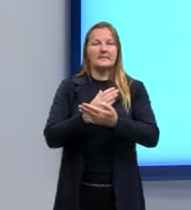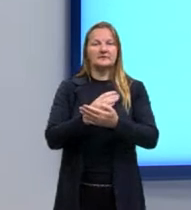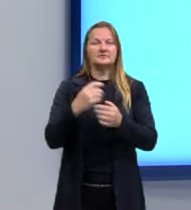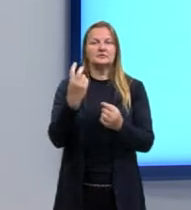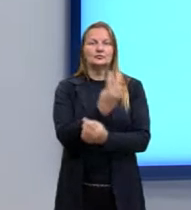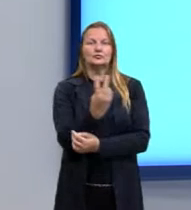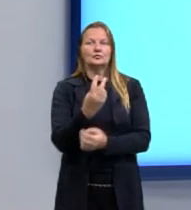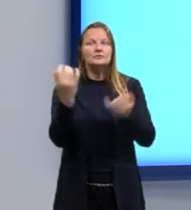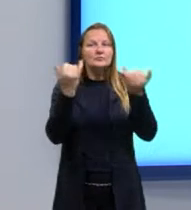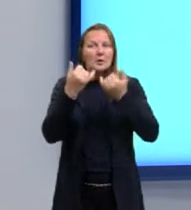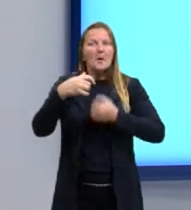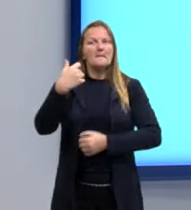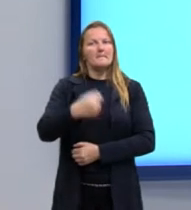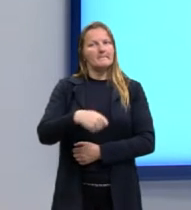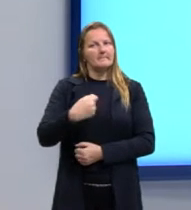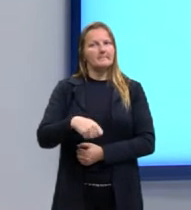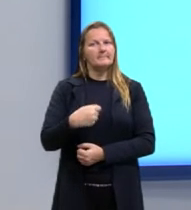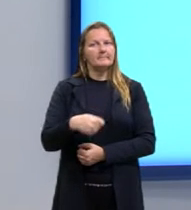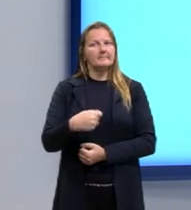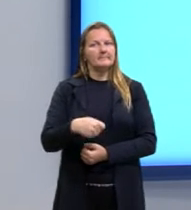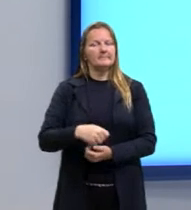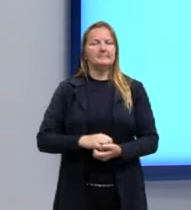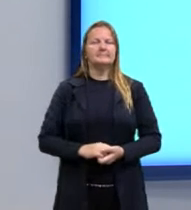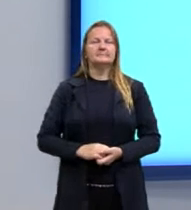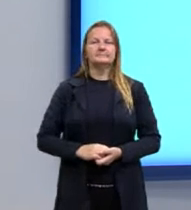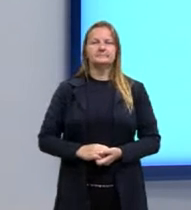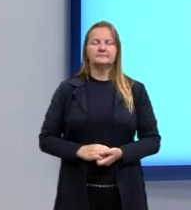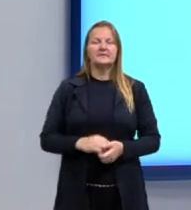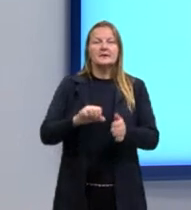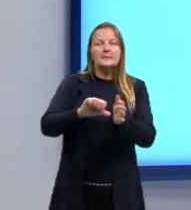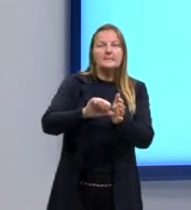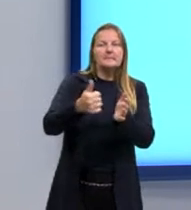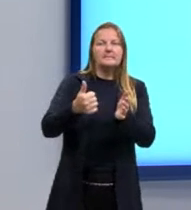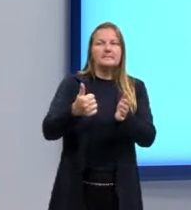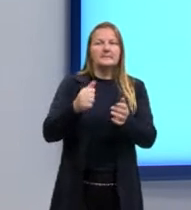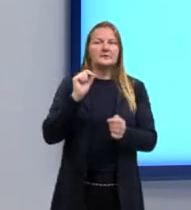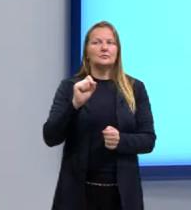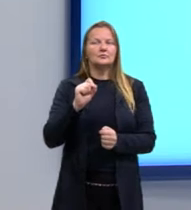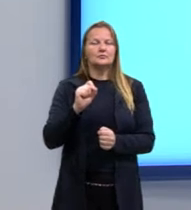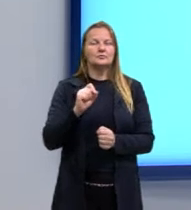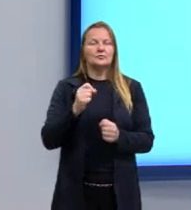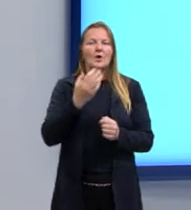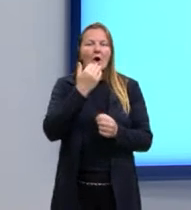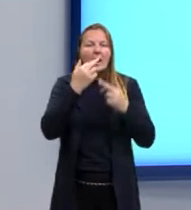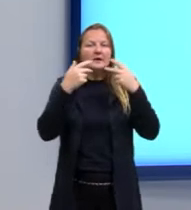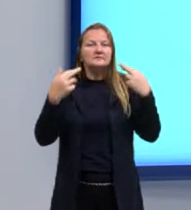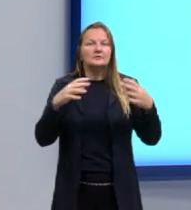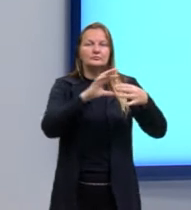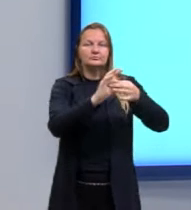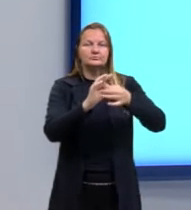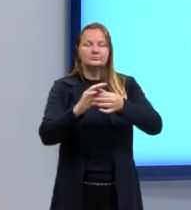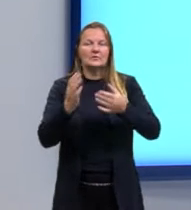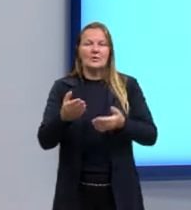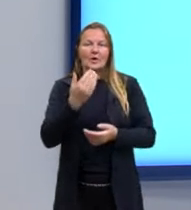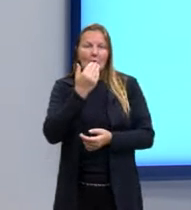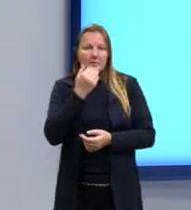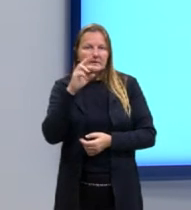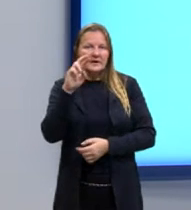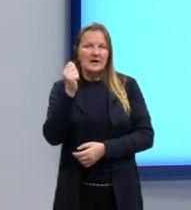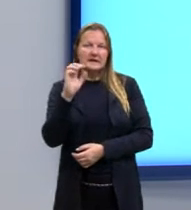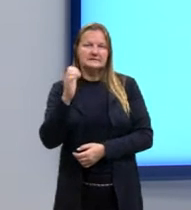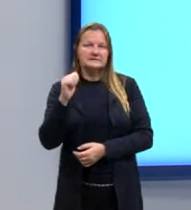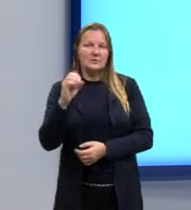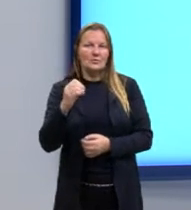essas informações que nós precisamos primeiro nós vamos focar na ração atual ali que nós temos as informações